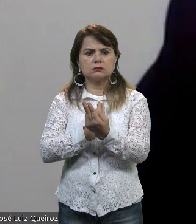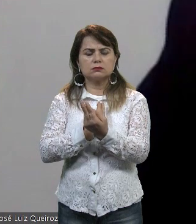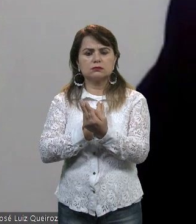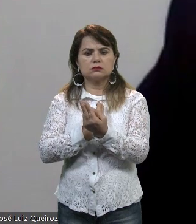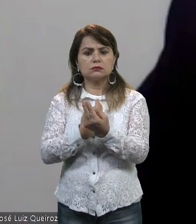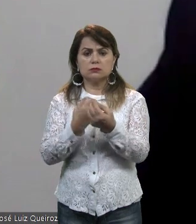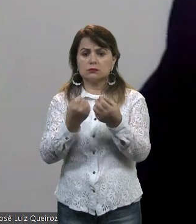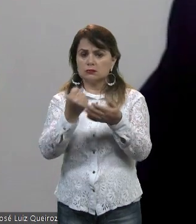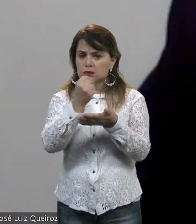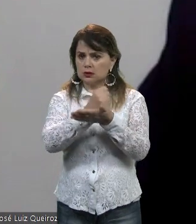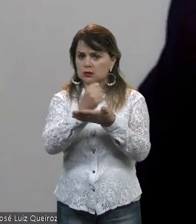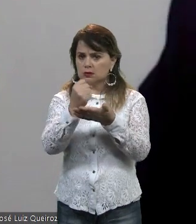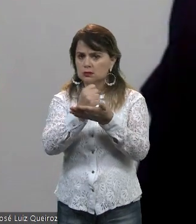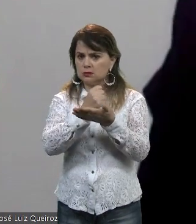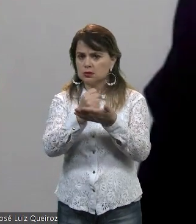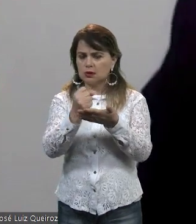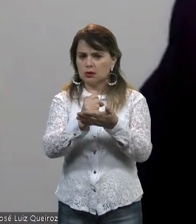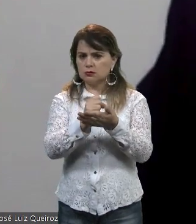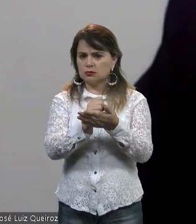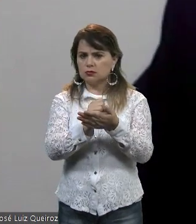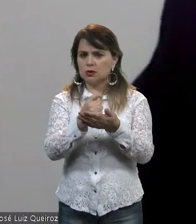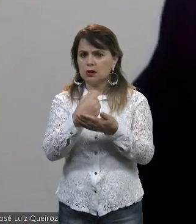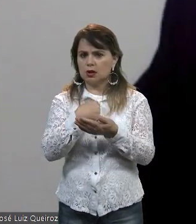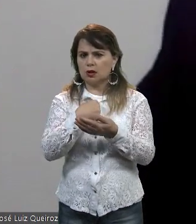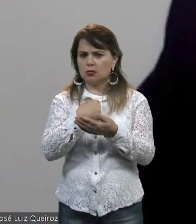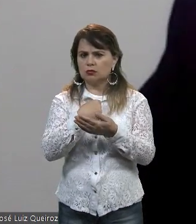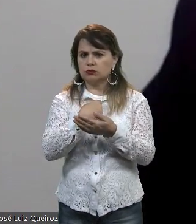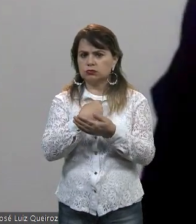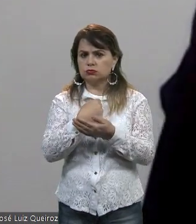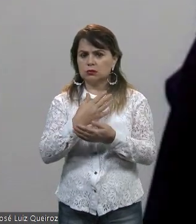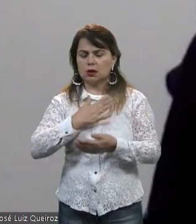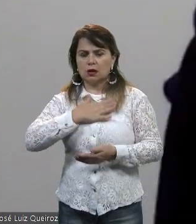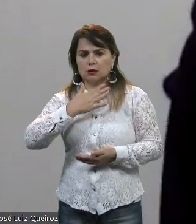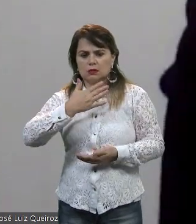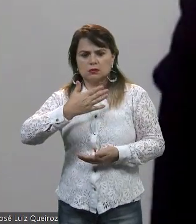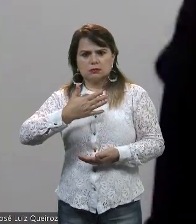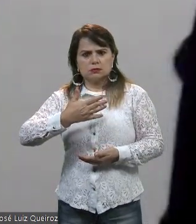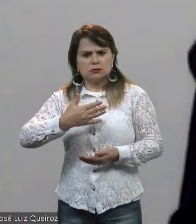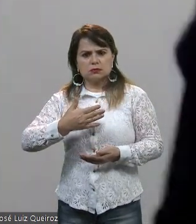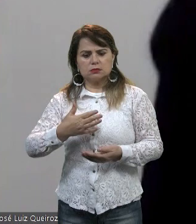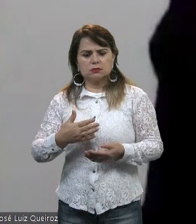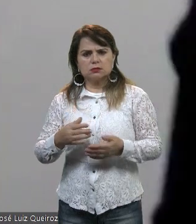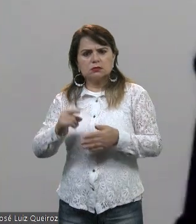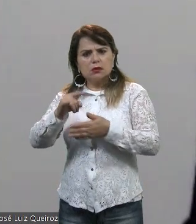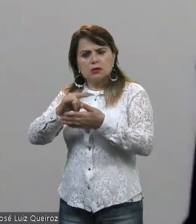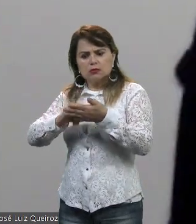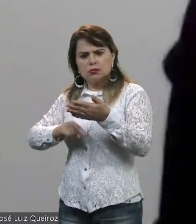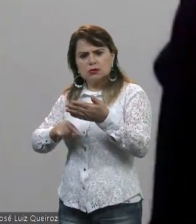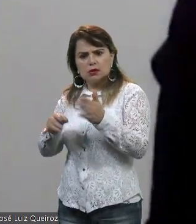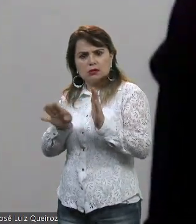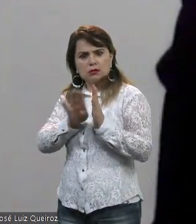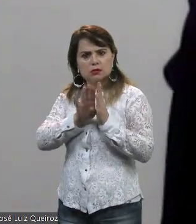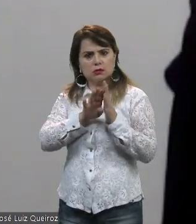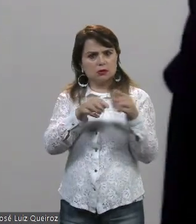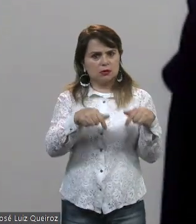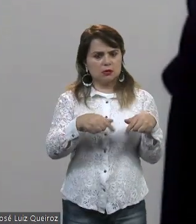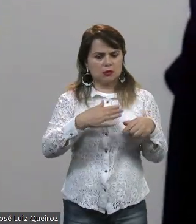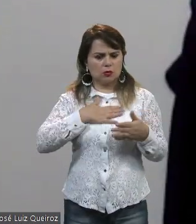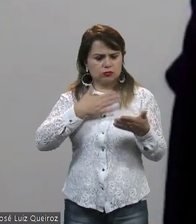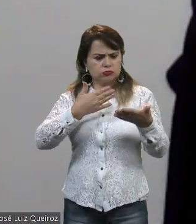deixo aqui registrado que eu fico espantado com alguns projetos que chegam nessa casa, me causa um espanto. Eu não